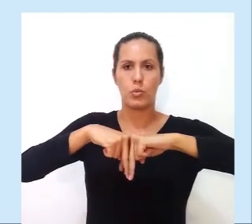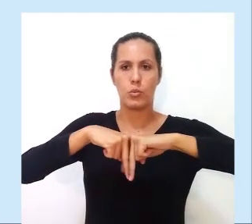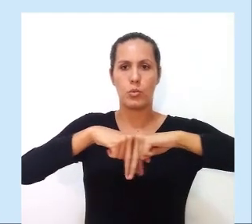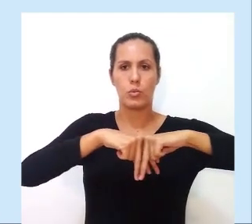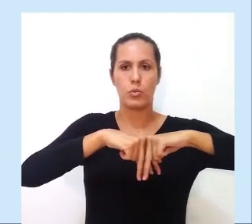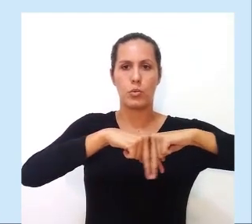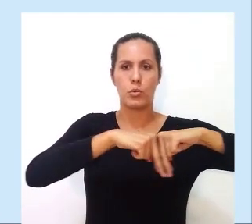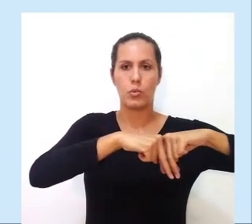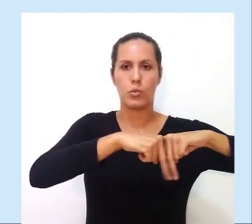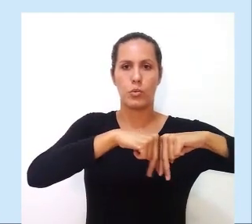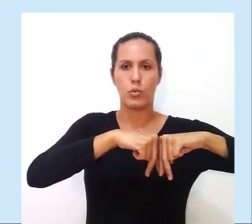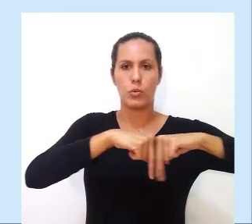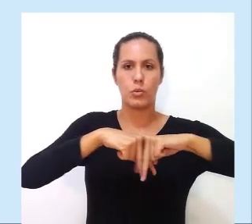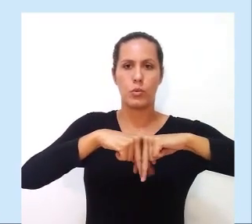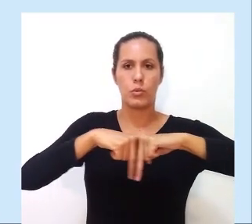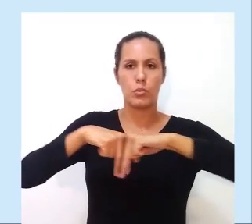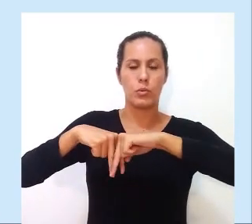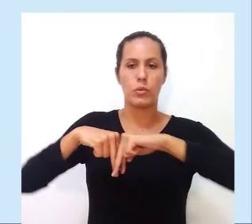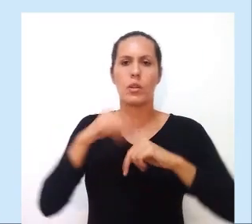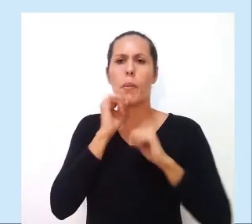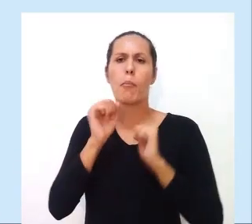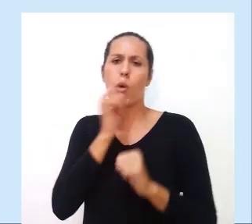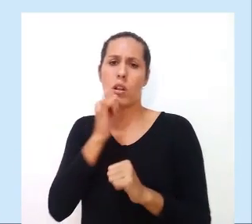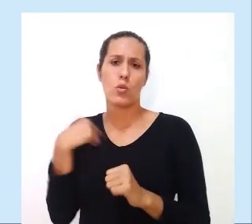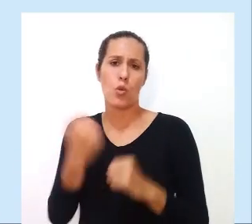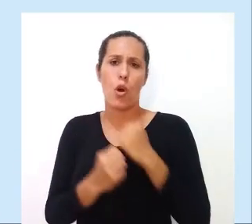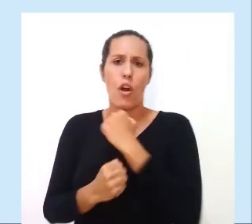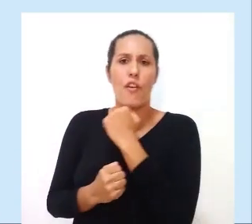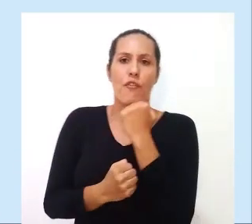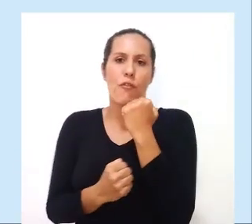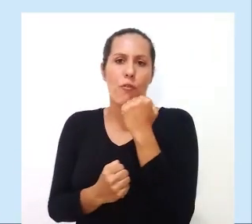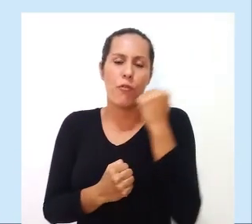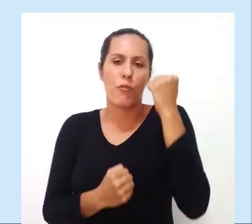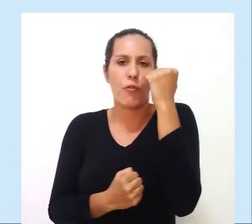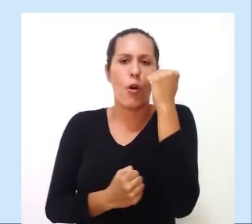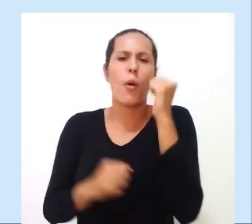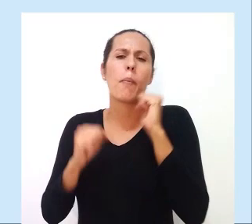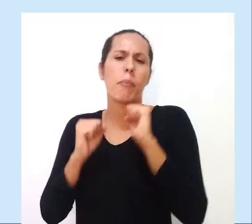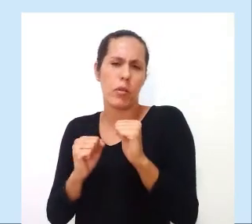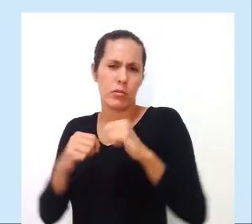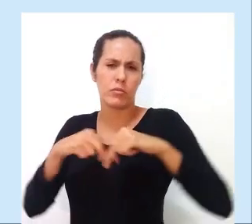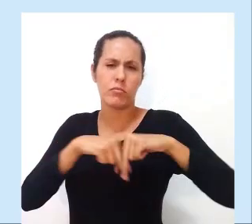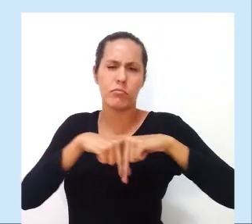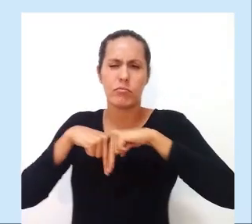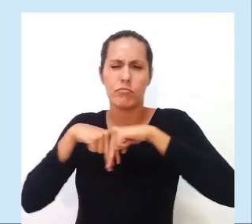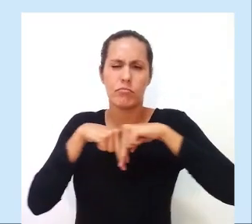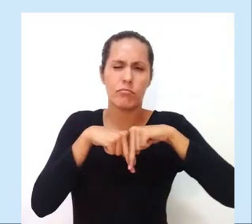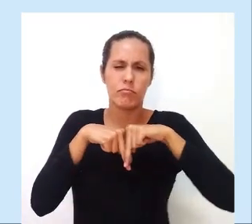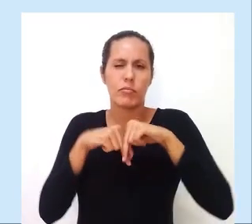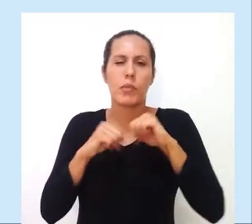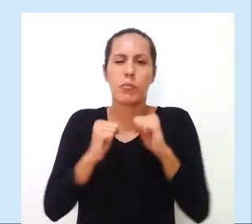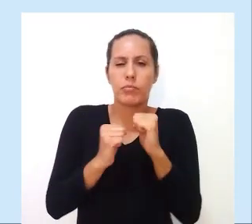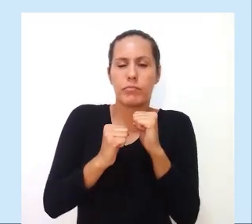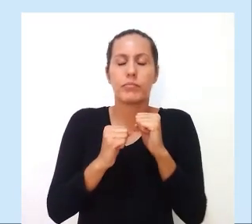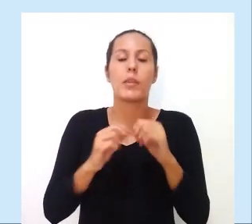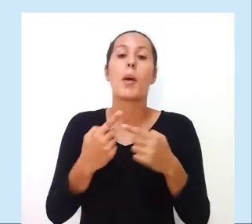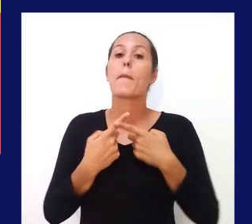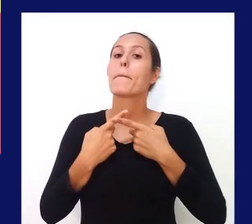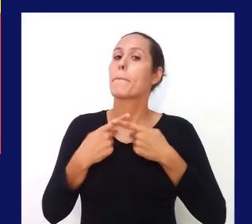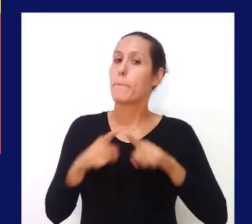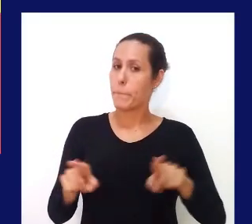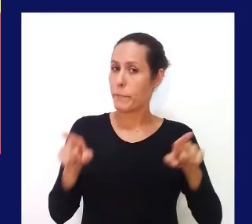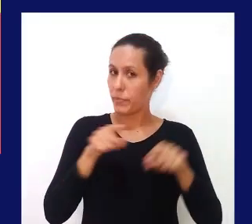para lá, 2 para cá. O nosso forró, por exemplo, pode ser dançado no mesmo local. Forró pé de serra, né, que é mais